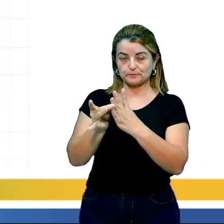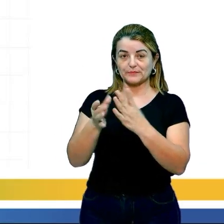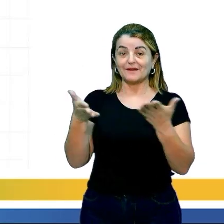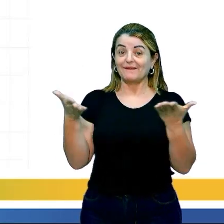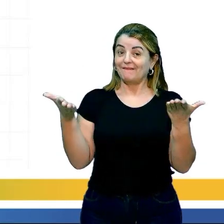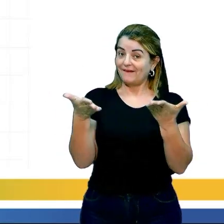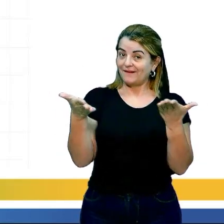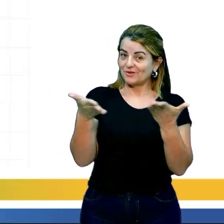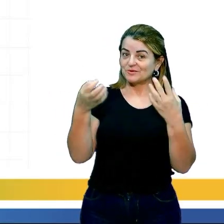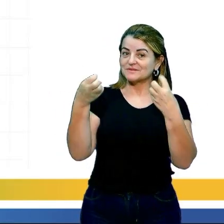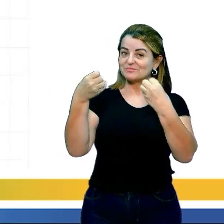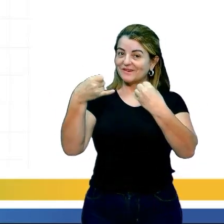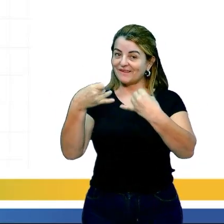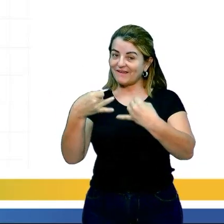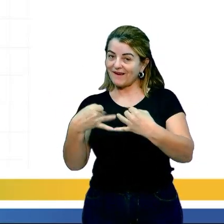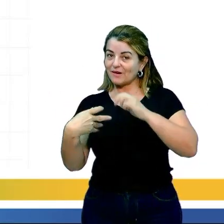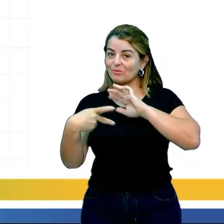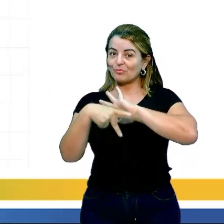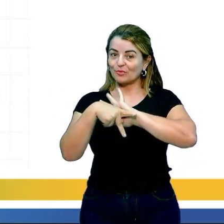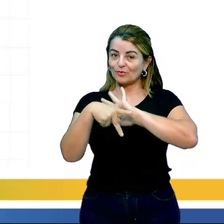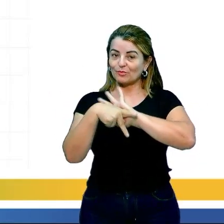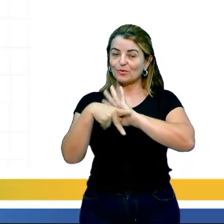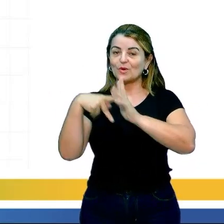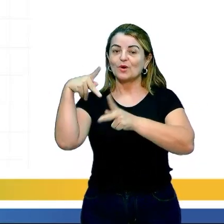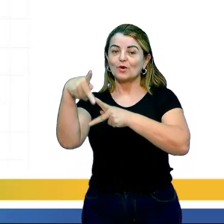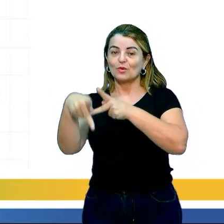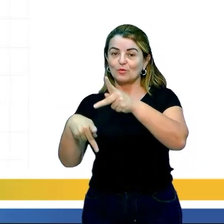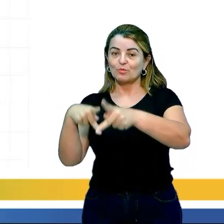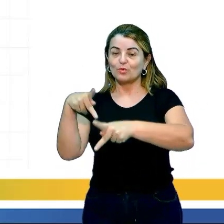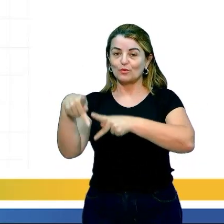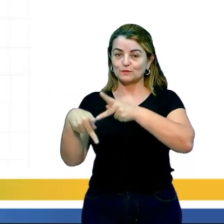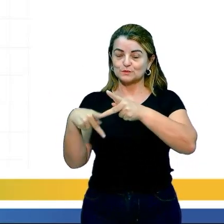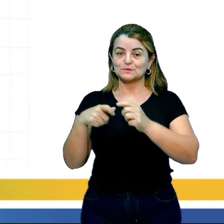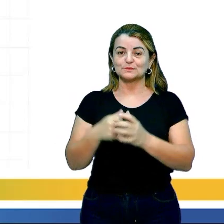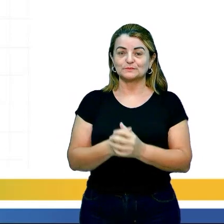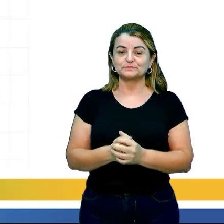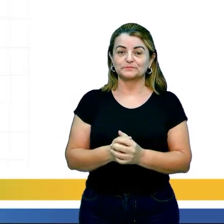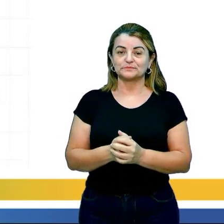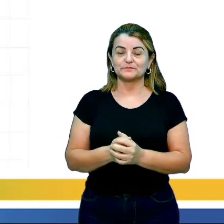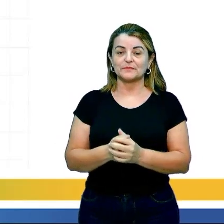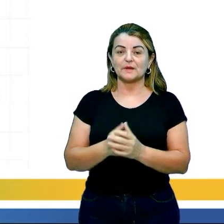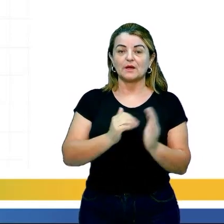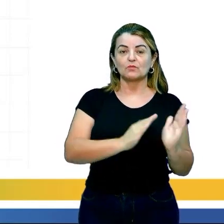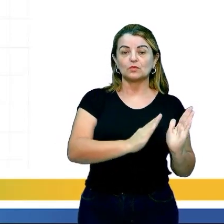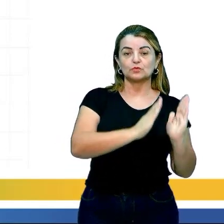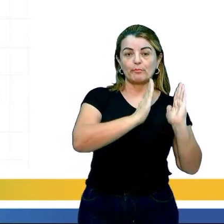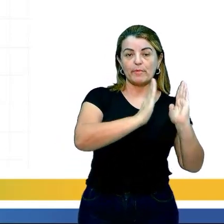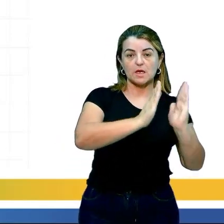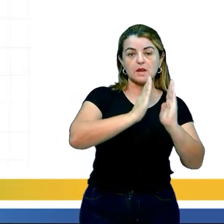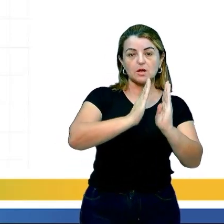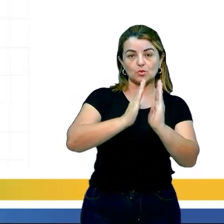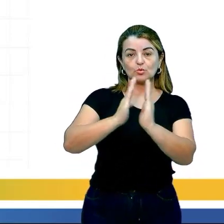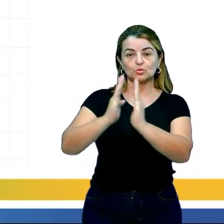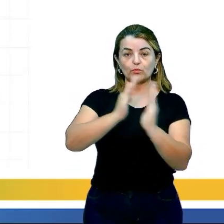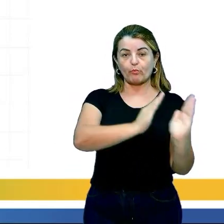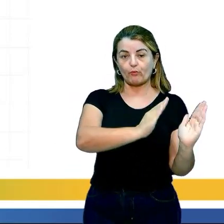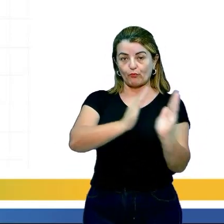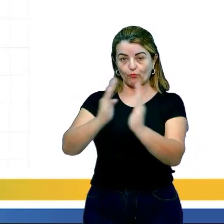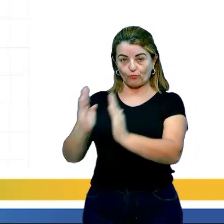um pouquinho Mais especificamente desses povos nessa aula falamos dos períodos históricos